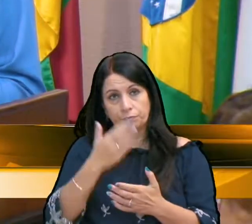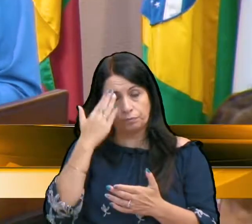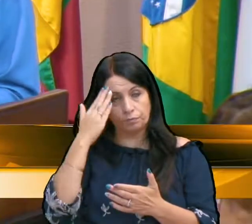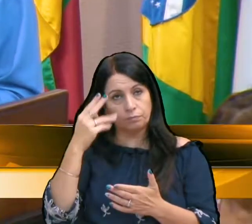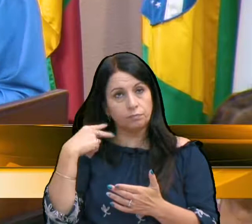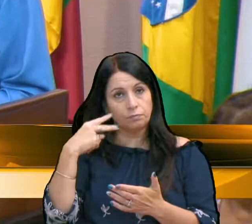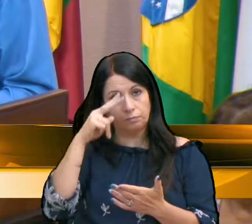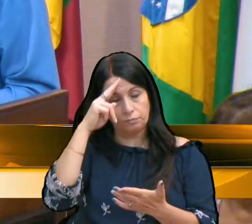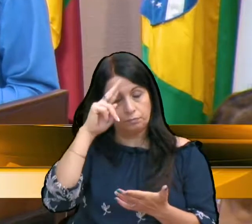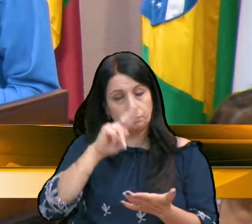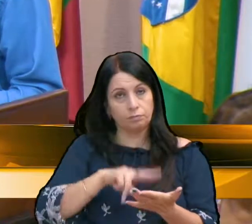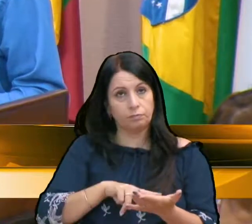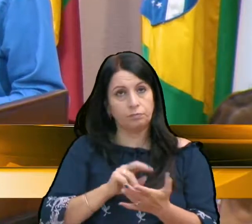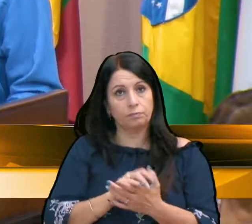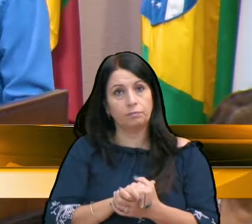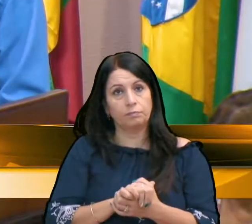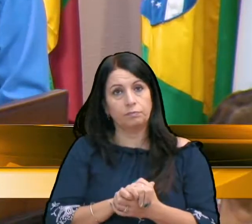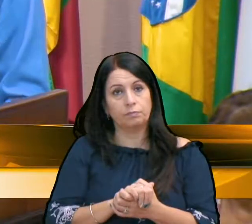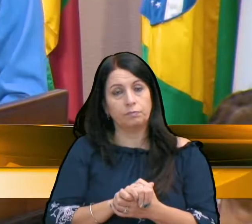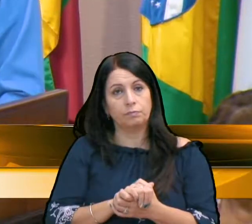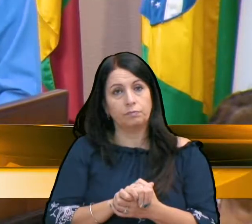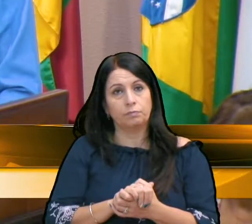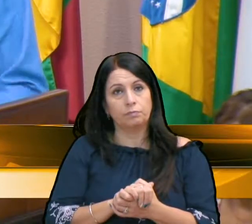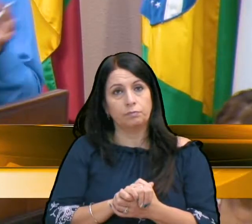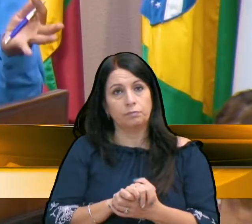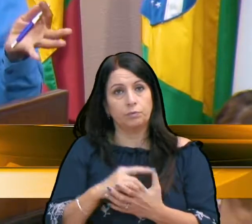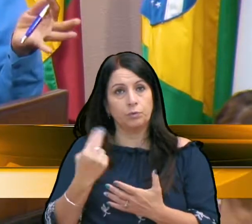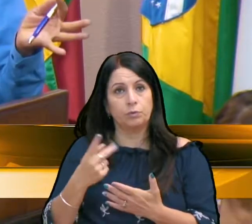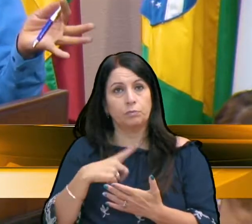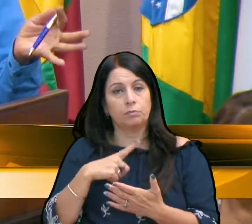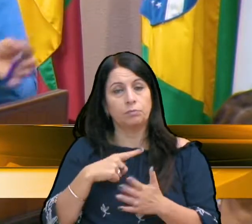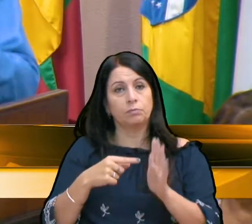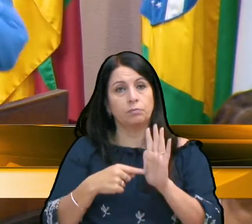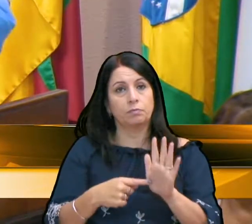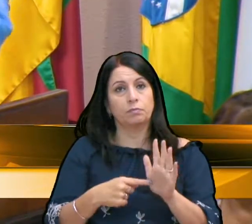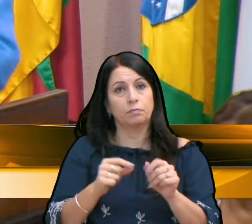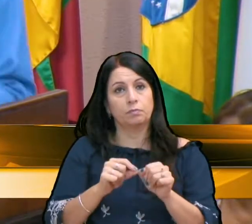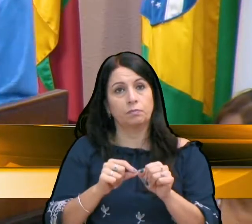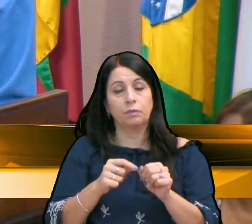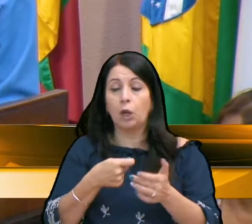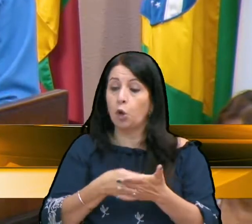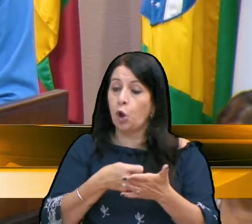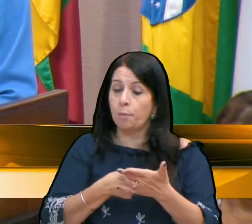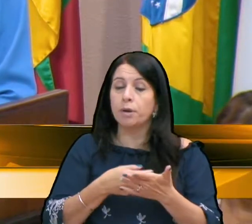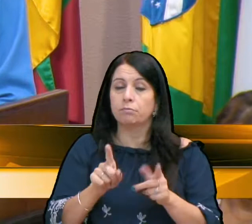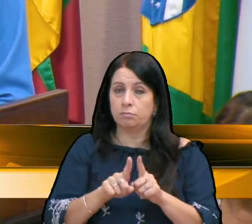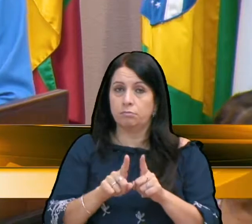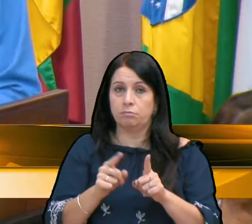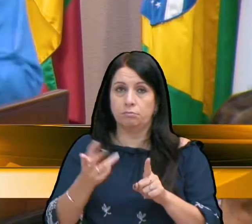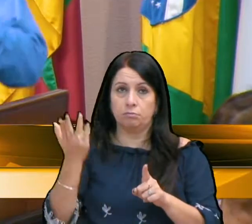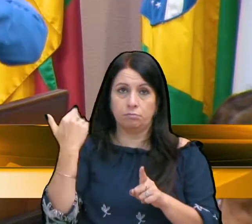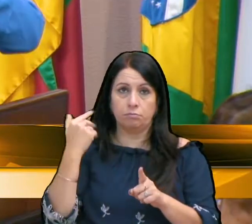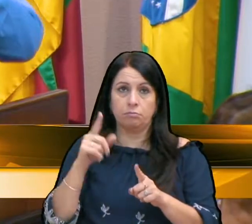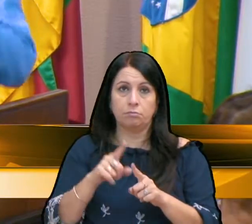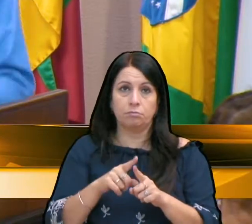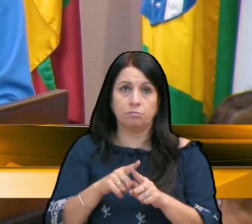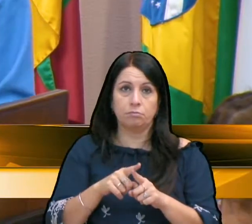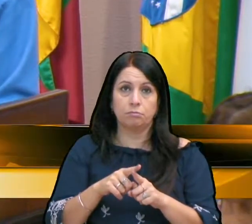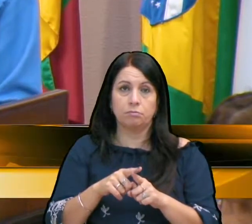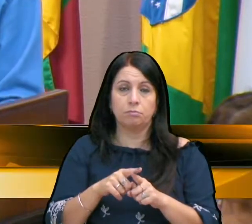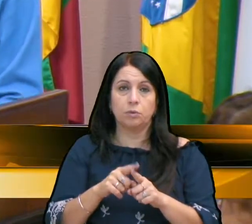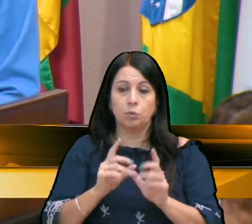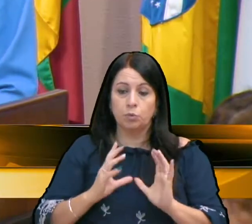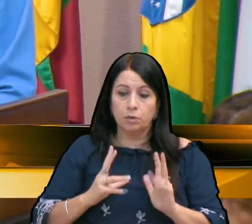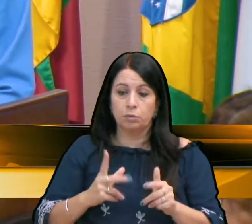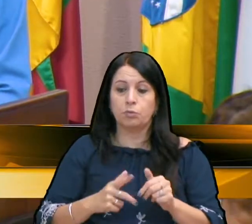vereador Neri. E é isso aí, e nós temos aqui para mostrar o que foi feito e cobrar, como eu já cobrei esses dias também tal coisa, os tratores que a